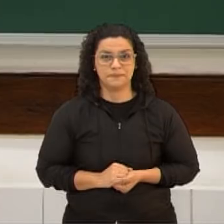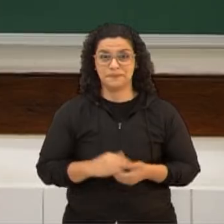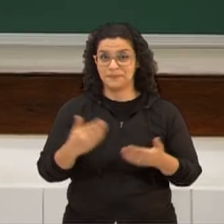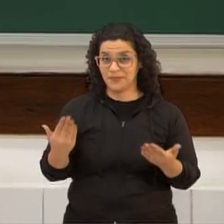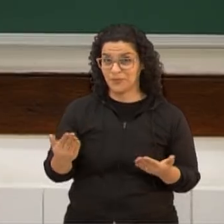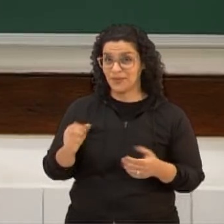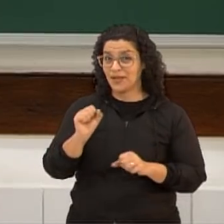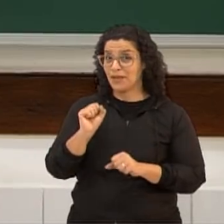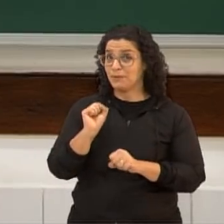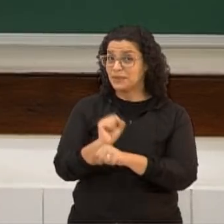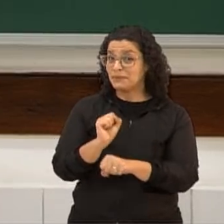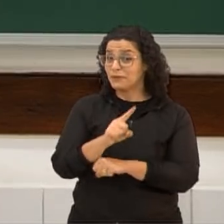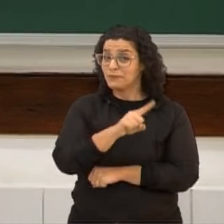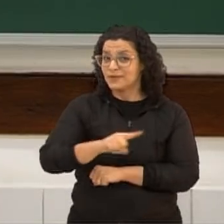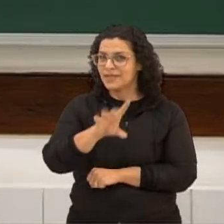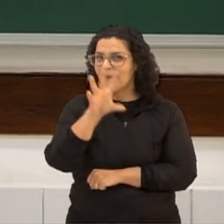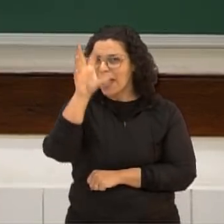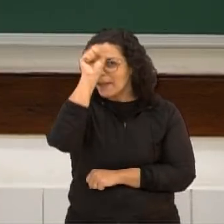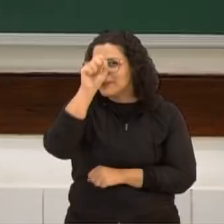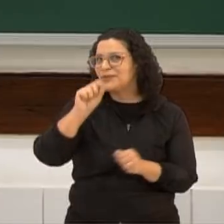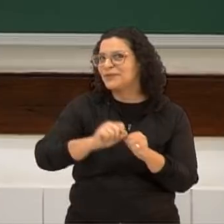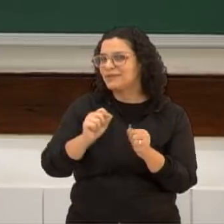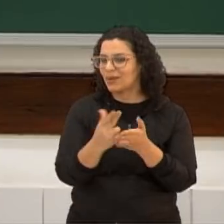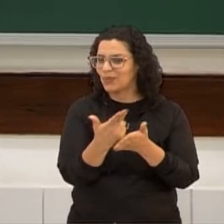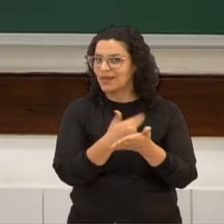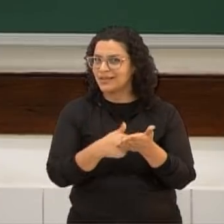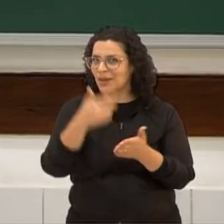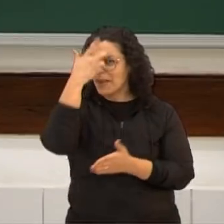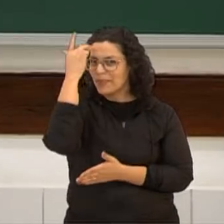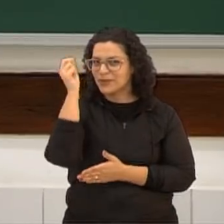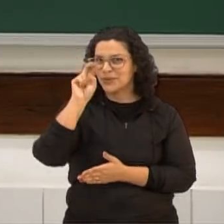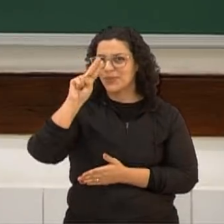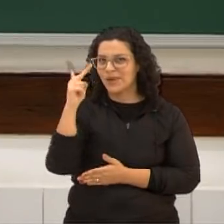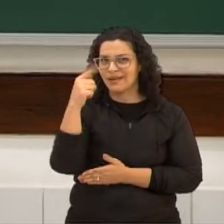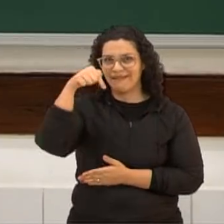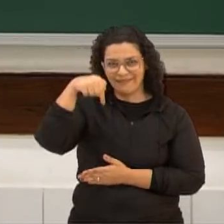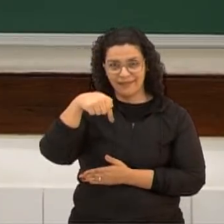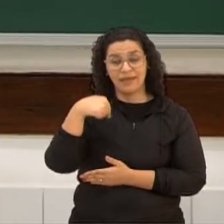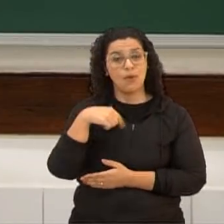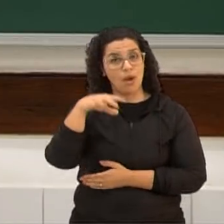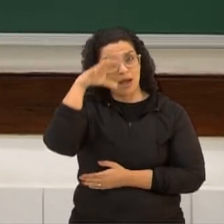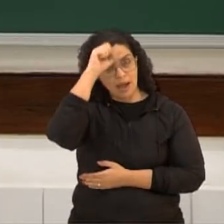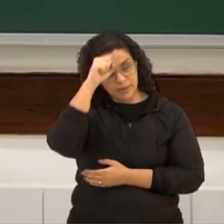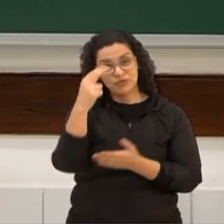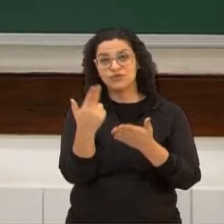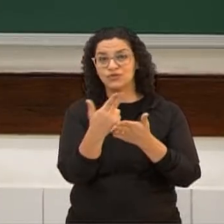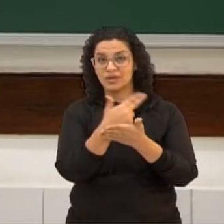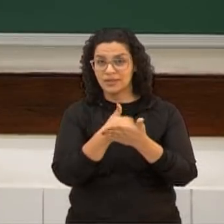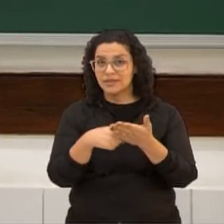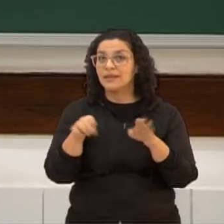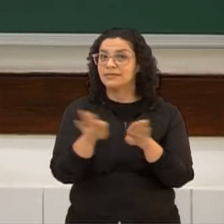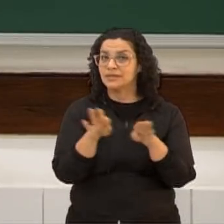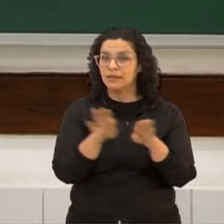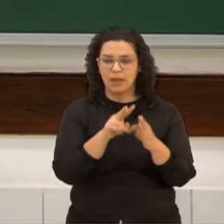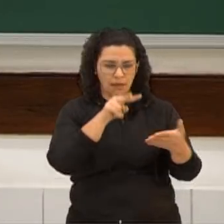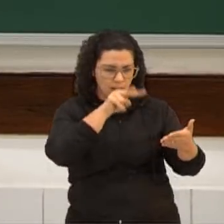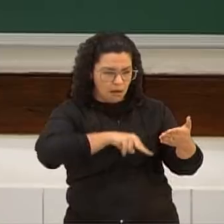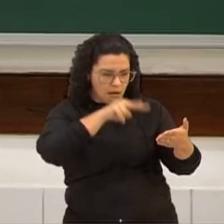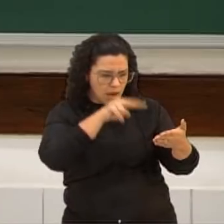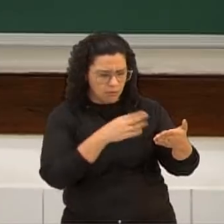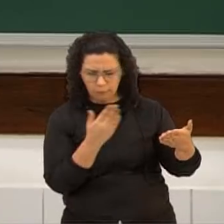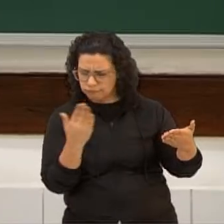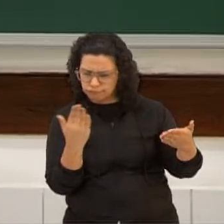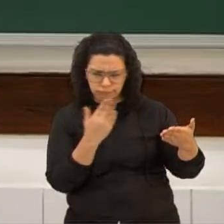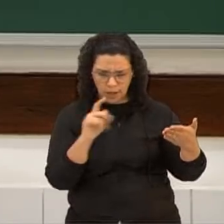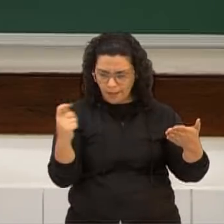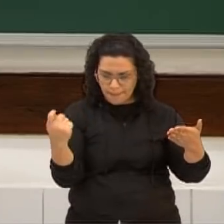Bem, eu espero que você tenha aprendido aí como fazer um personagem de historinha em quadrinho. Inclusive, eu aprendi a desenhar através das historinhas em quadrinhos. Eu olhava